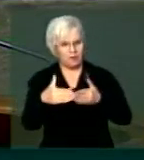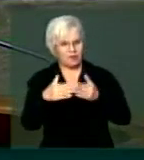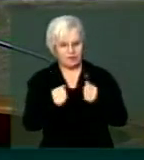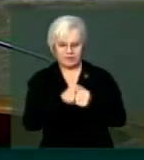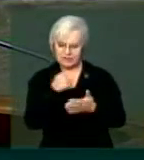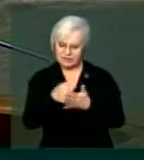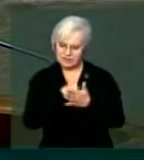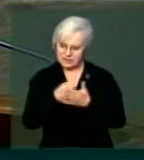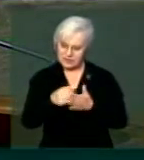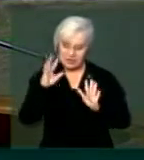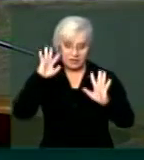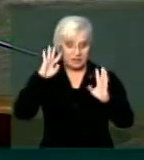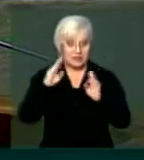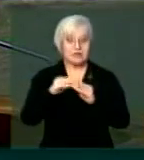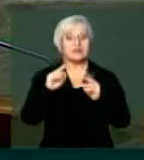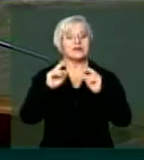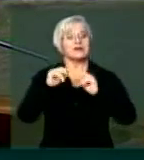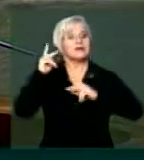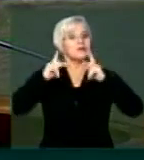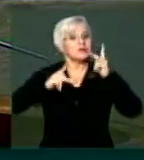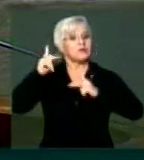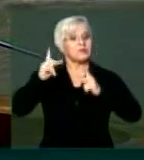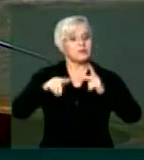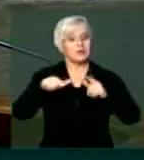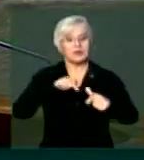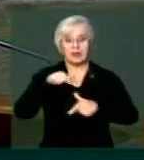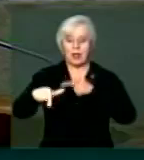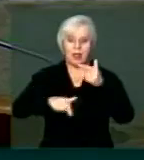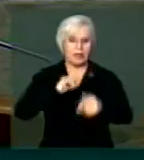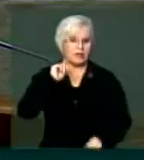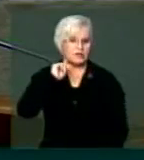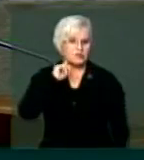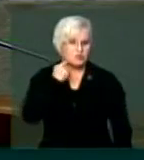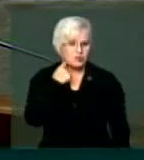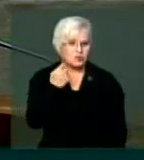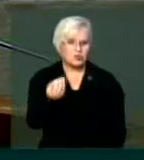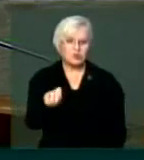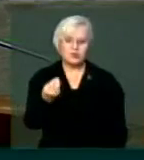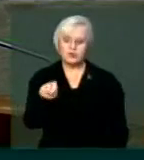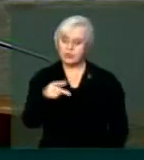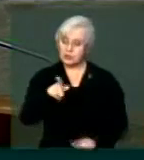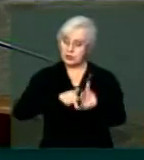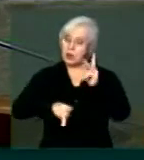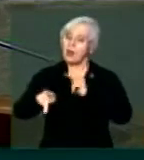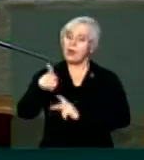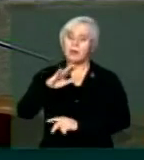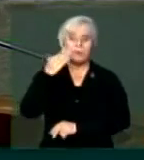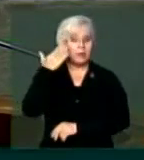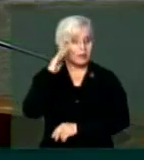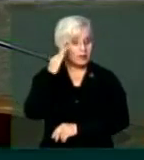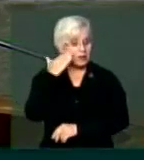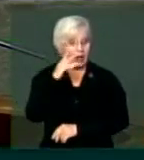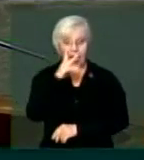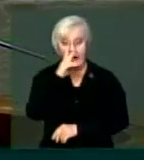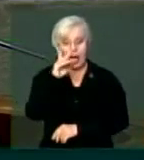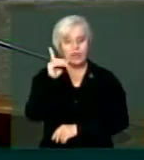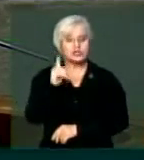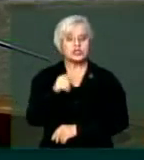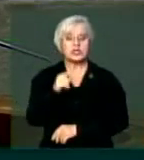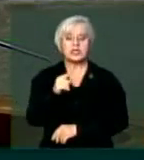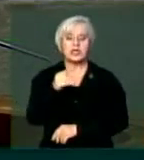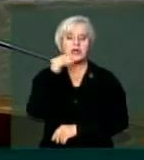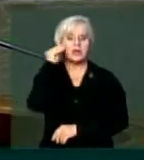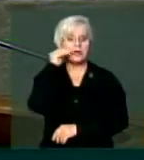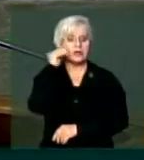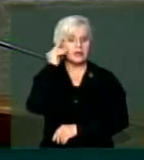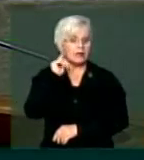considera que a política é uma atividade suja, e considera, e com muita razão, pelos maus exemplos que